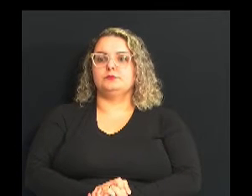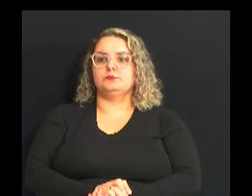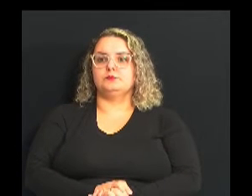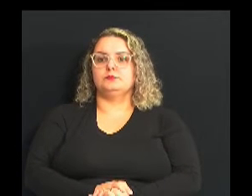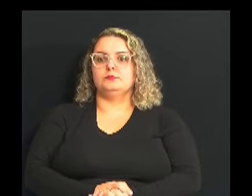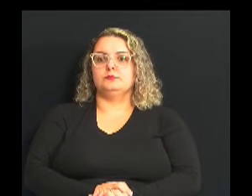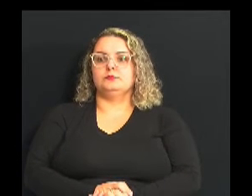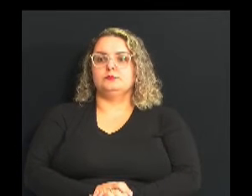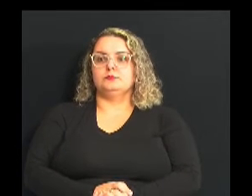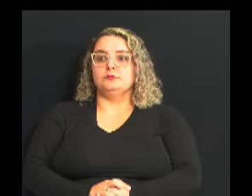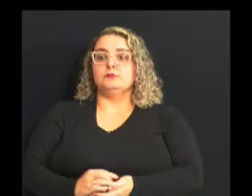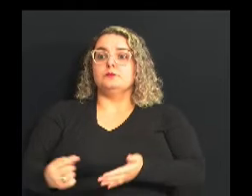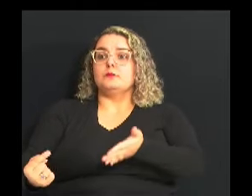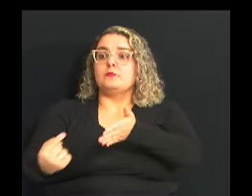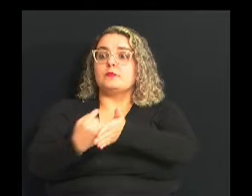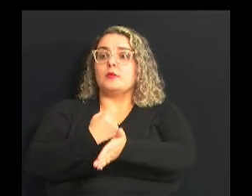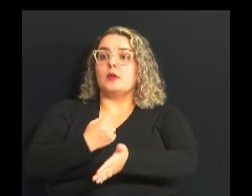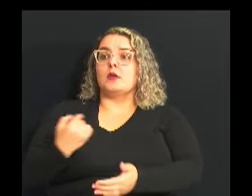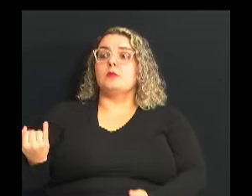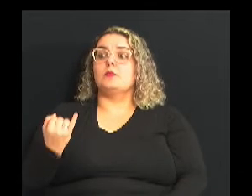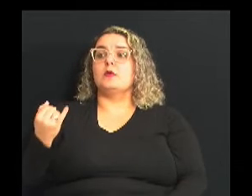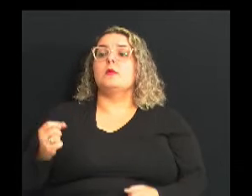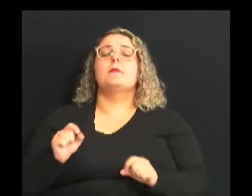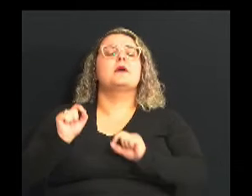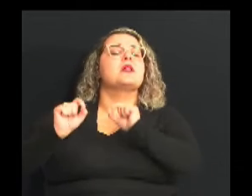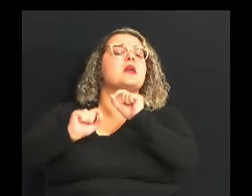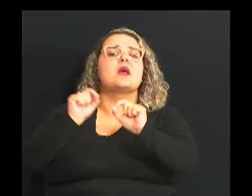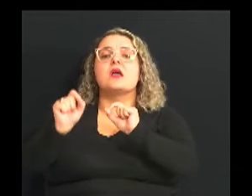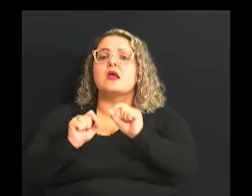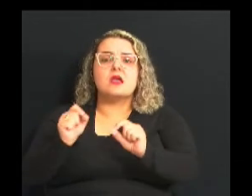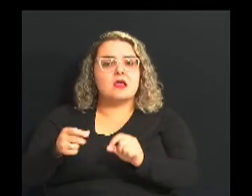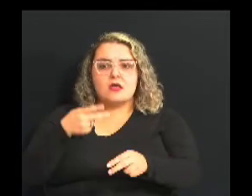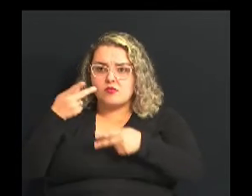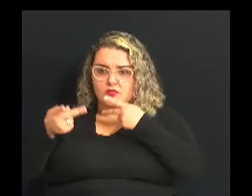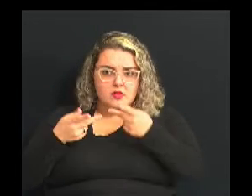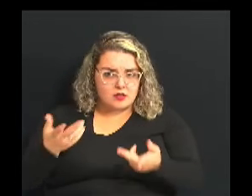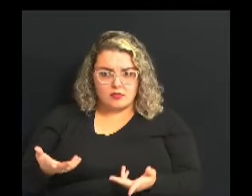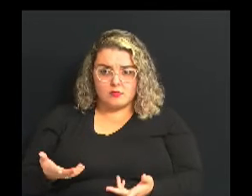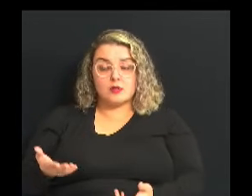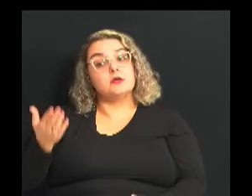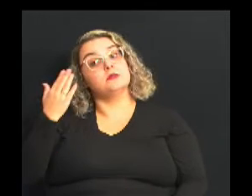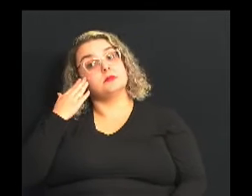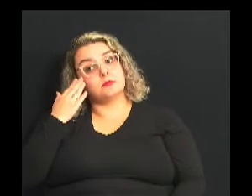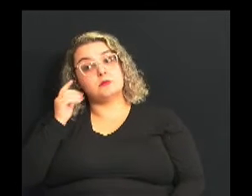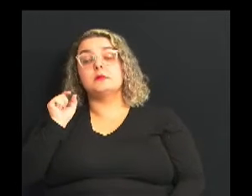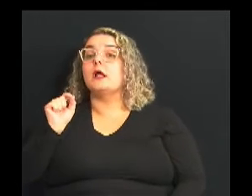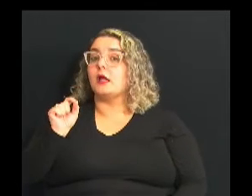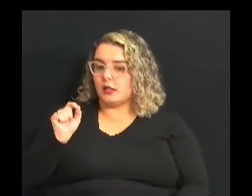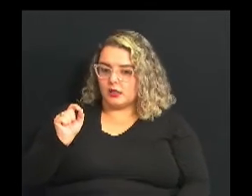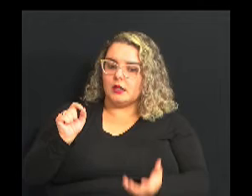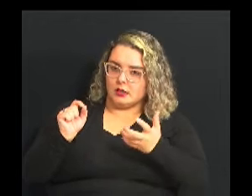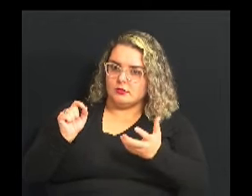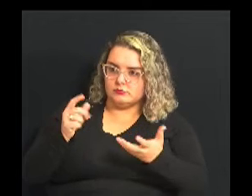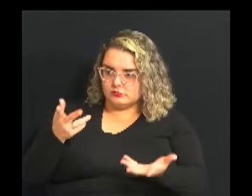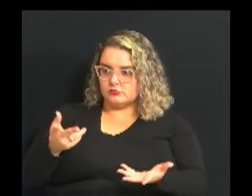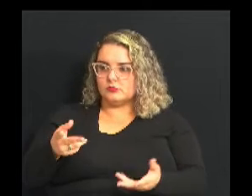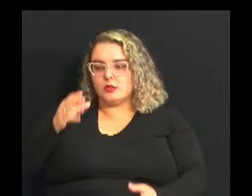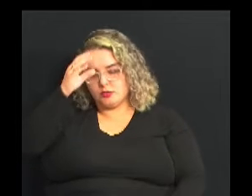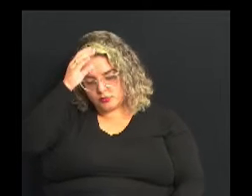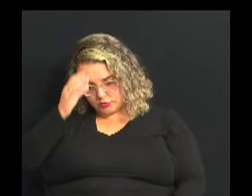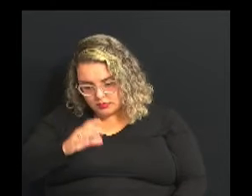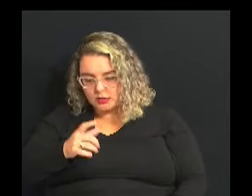A pergunta importante é saber para quem que nós estamos falando. Nós sabemos para quem nós queremos falar. Nós queremos falar para o cidadão de